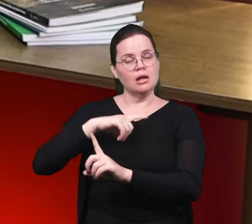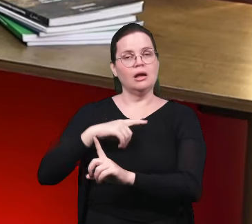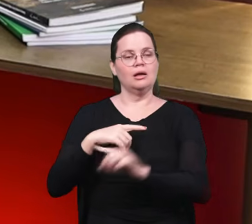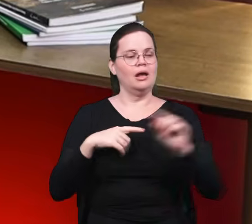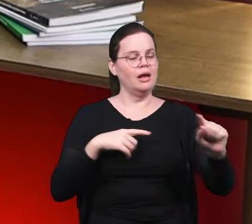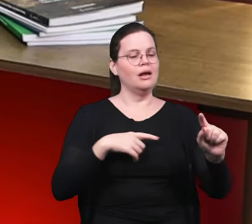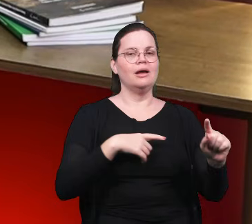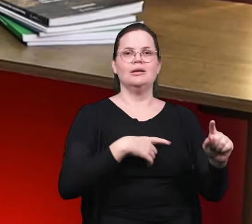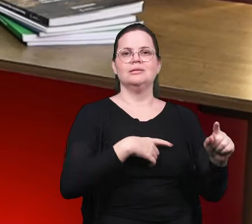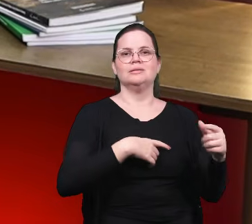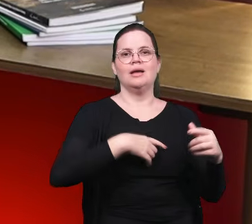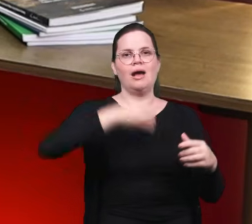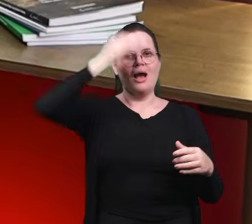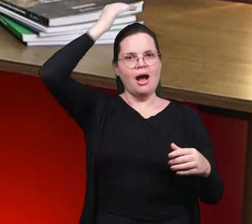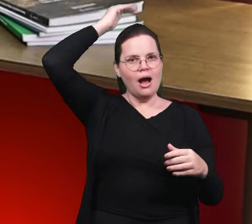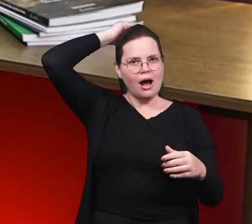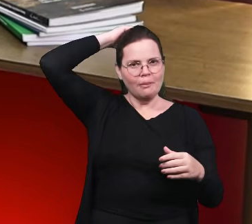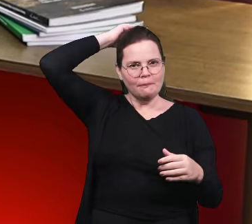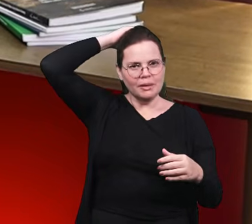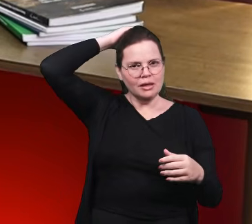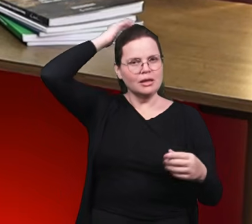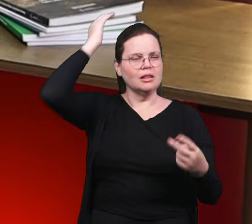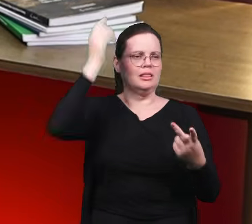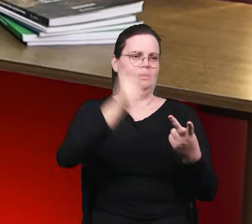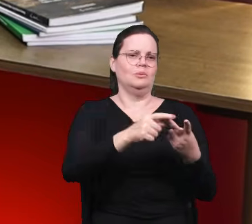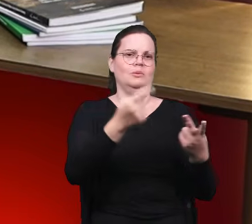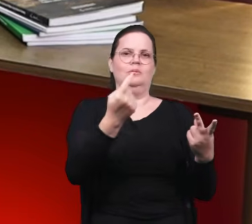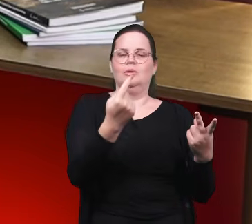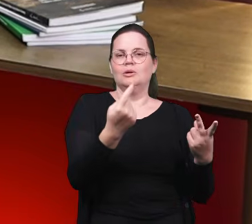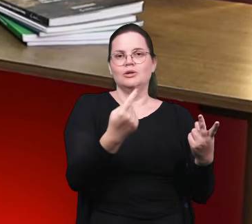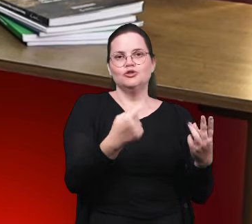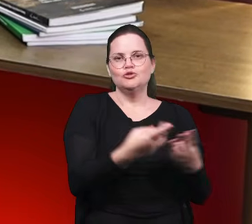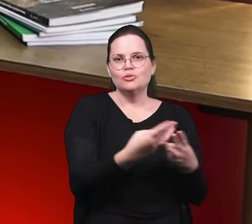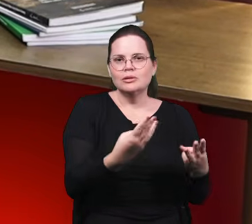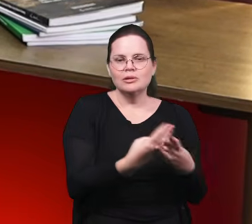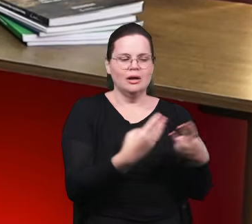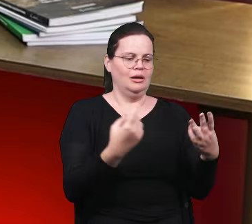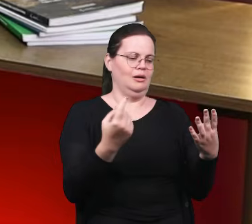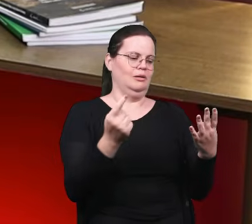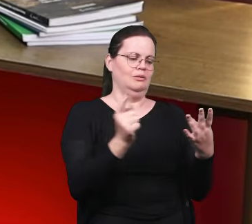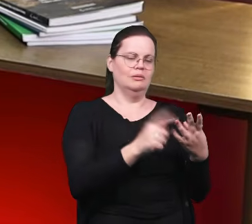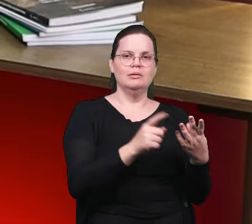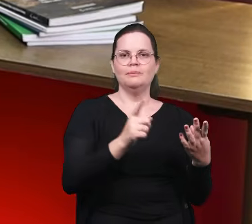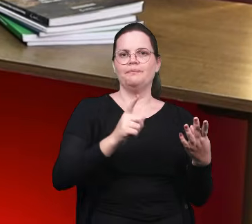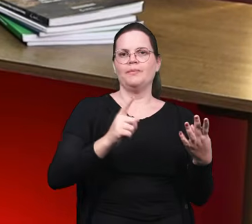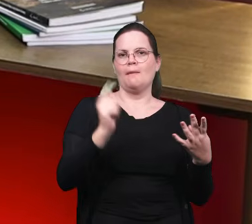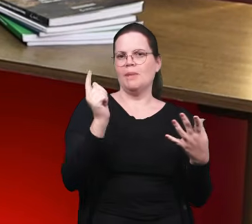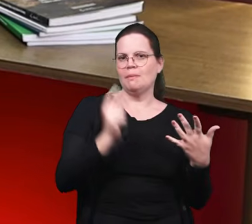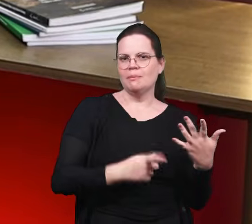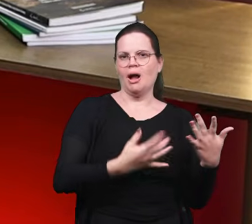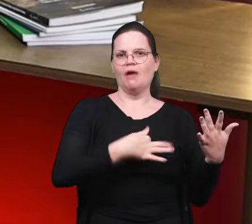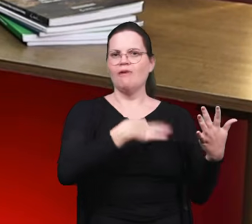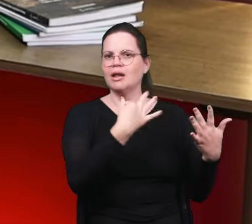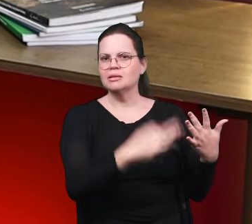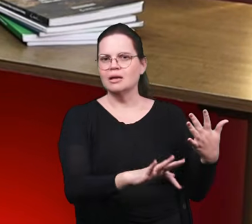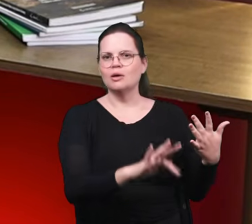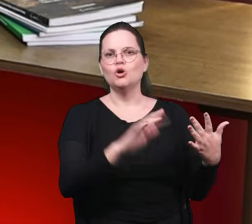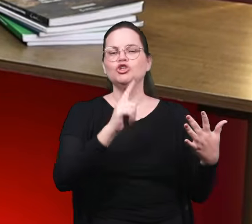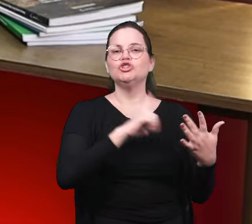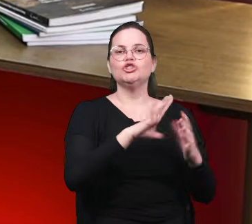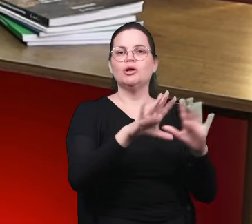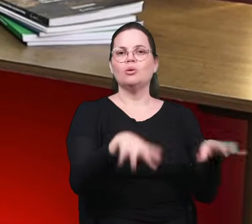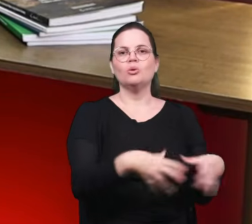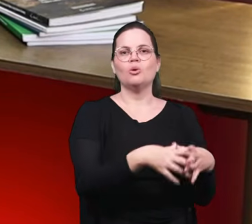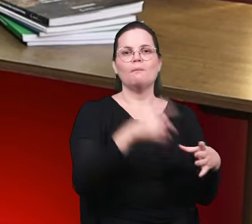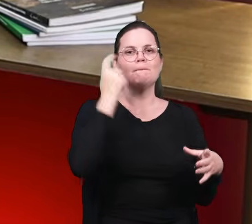geral, né, eles tinham como base o quê? A lei, aquilo que era racional, aquilo que era razão. Agora Jesus vem com a